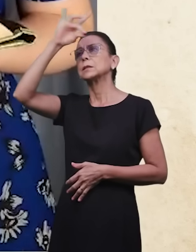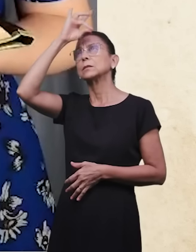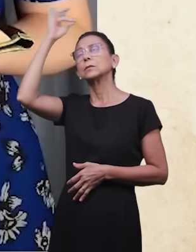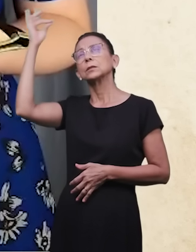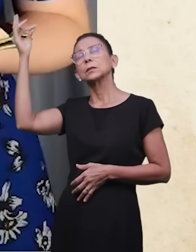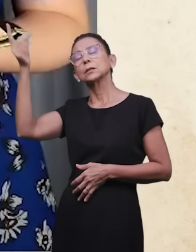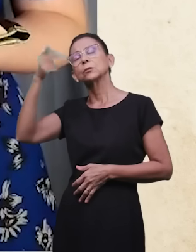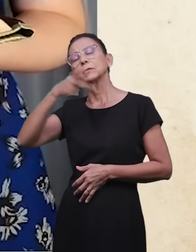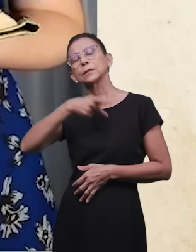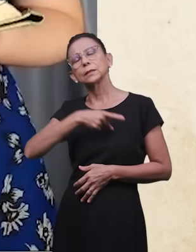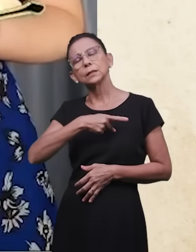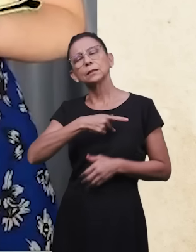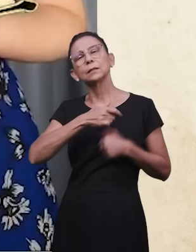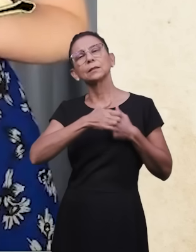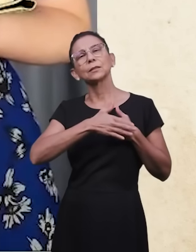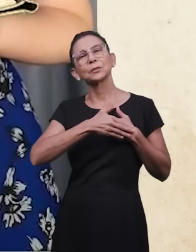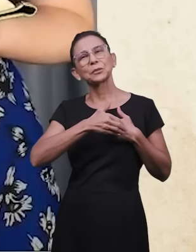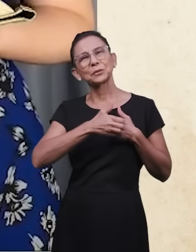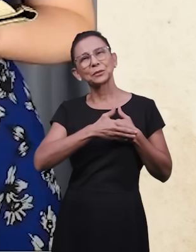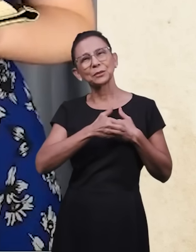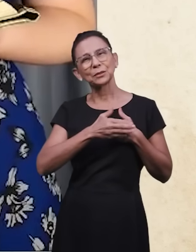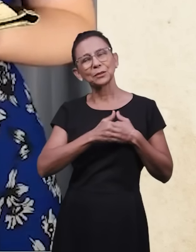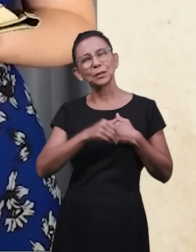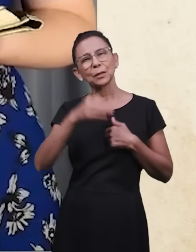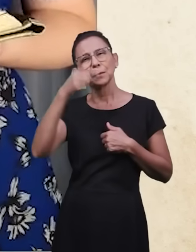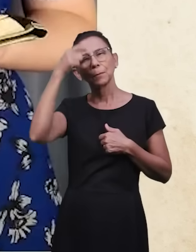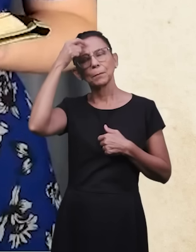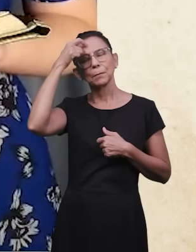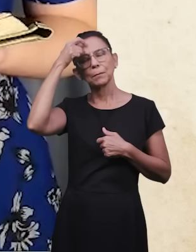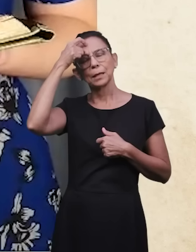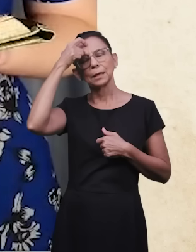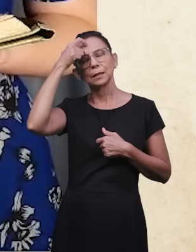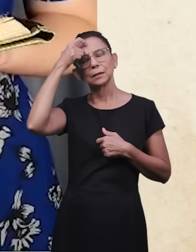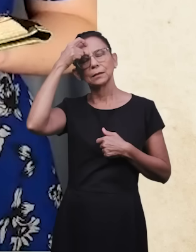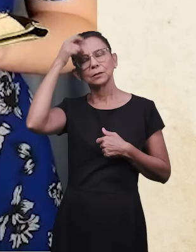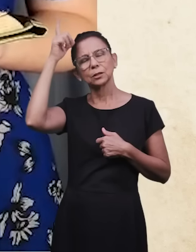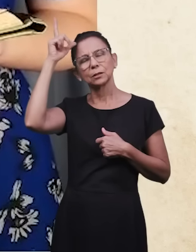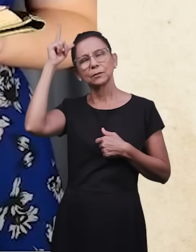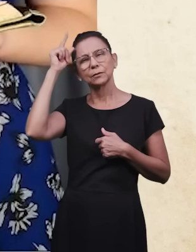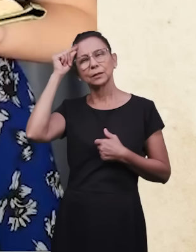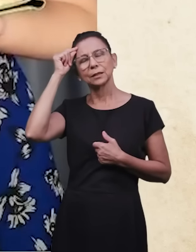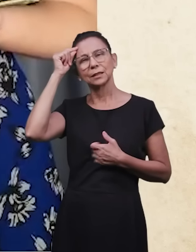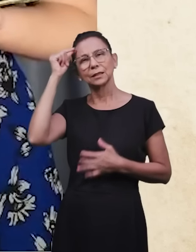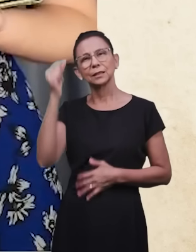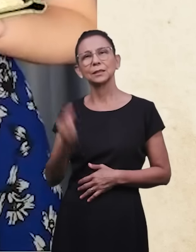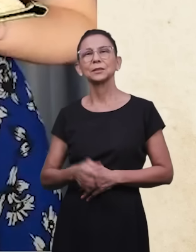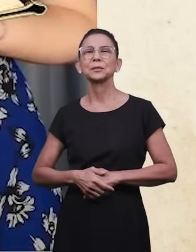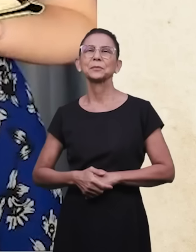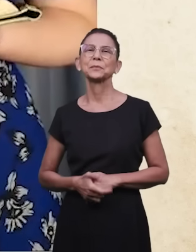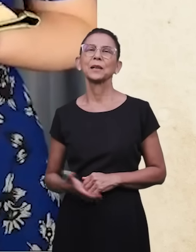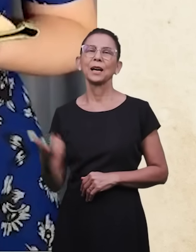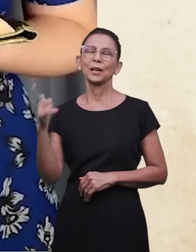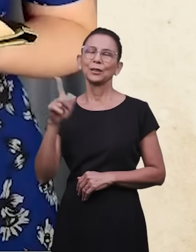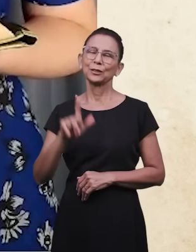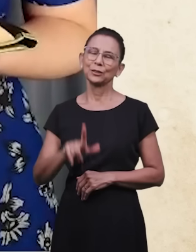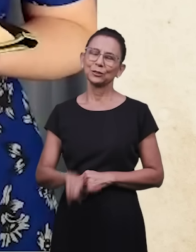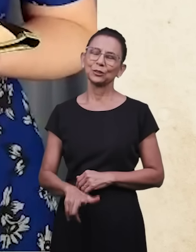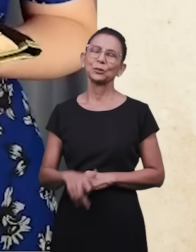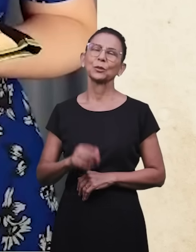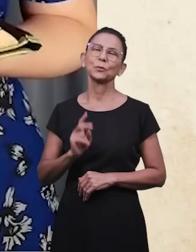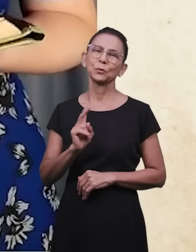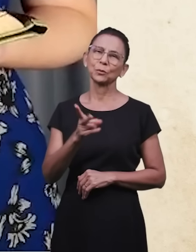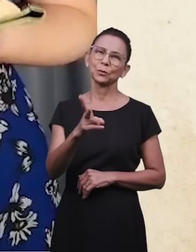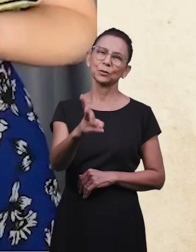a operação do Espírito Santo, consolando o meu coração, acalmando a minha mente, e eu posso voltar às minhas